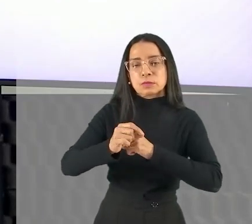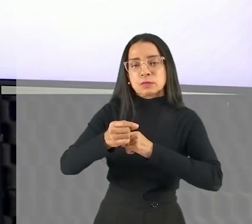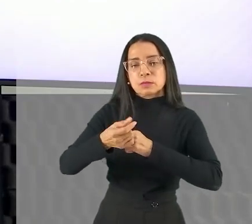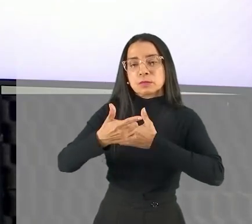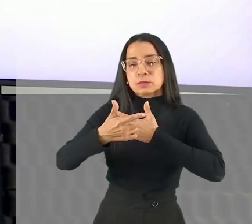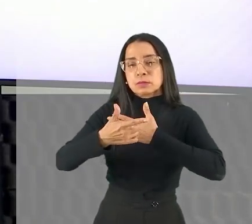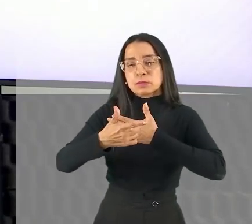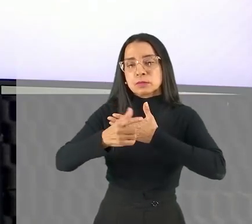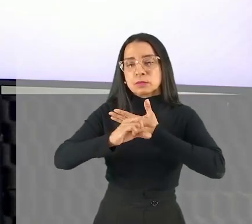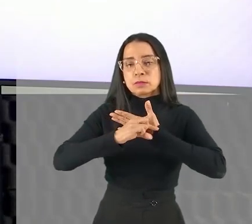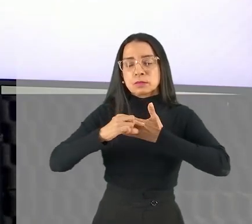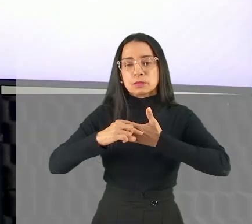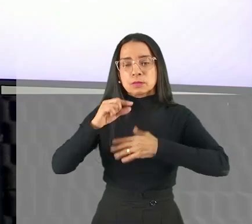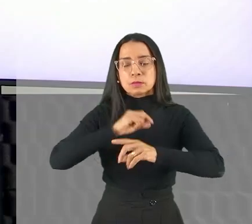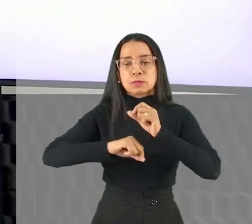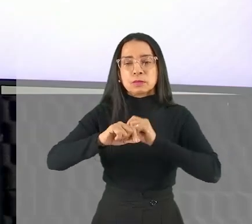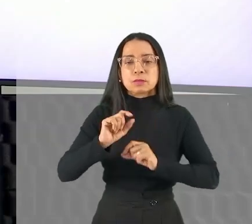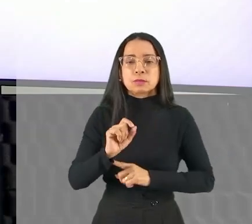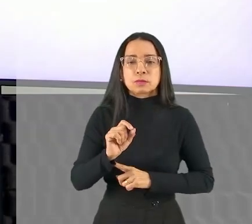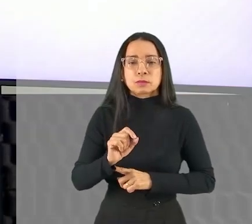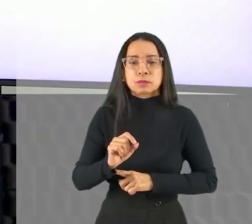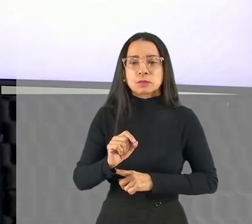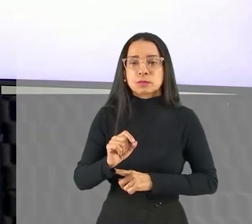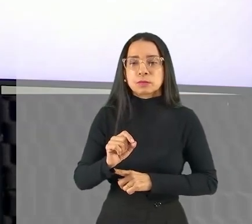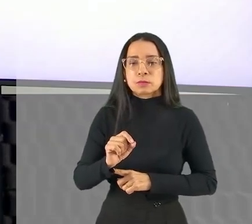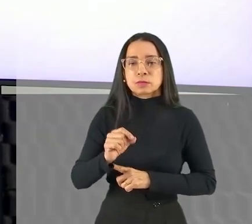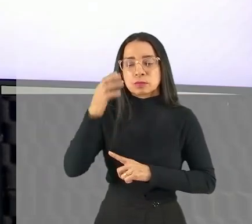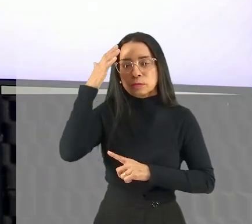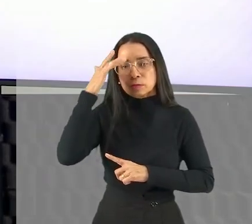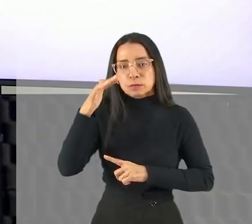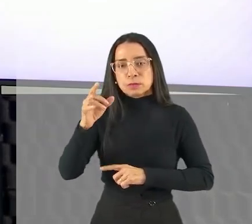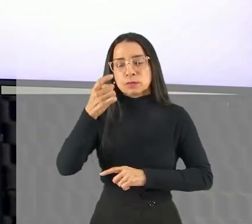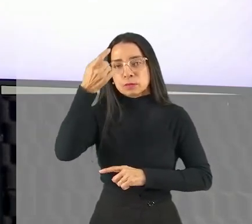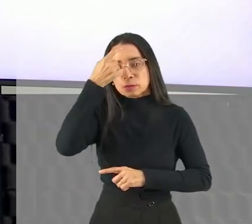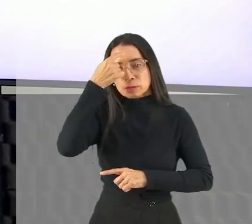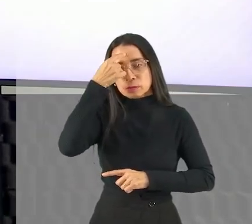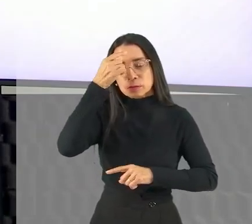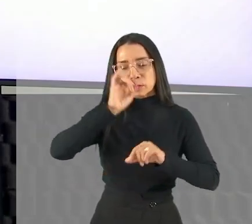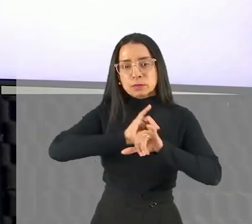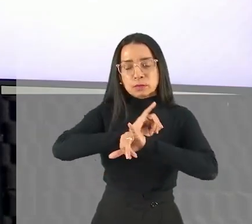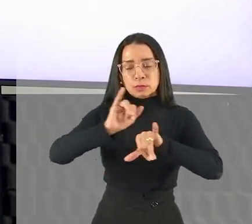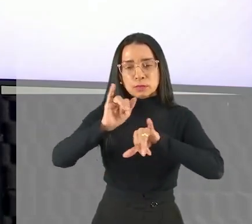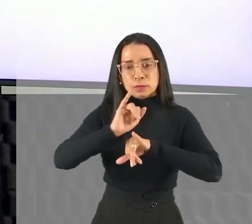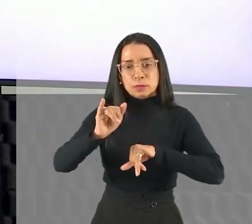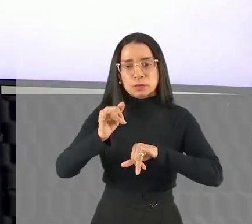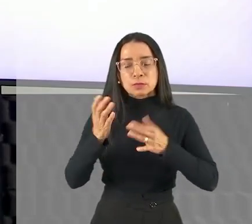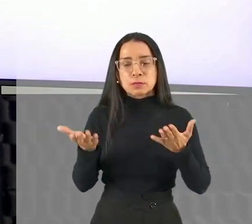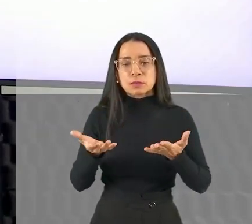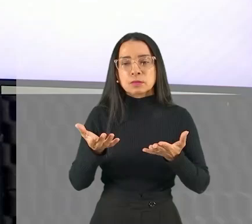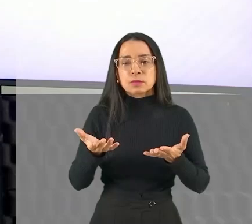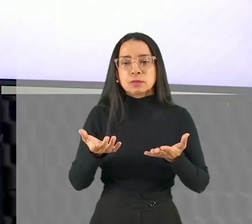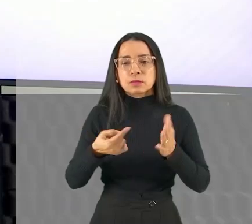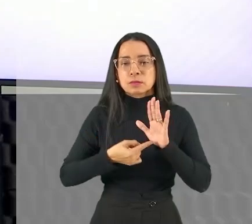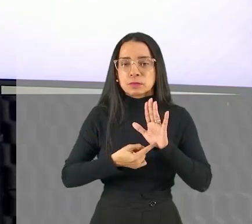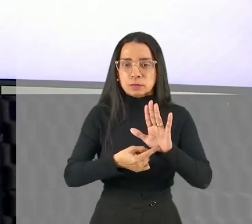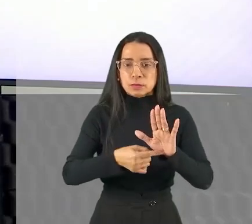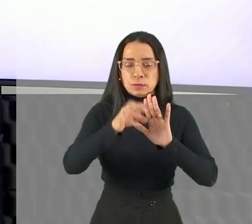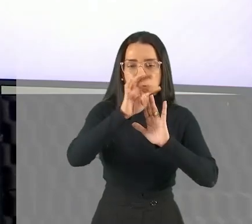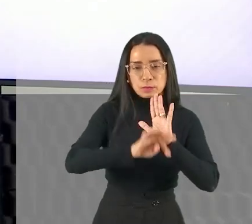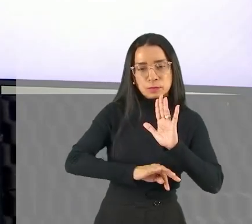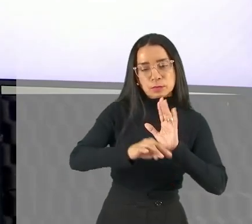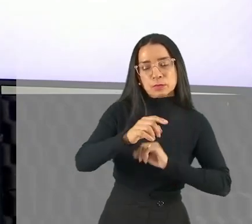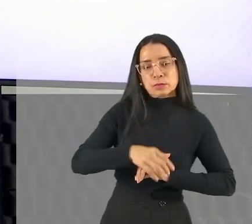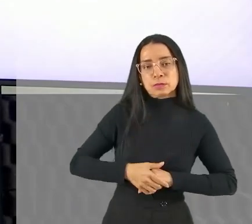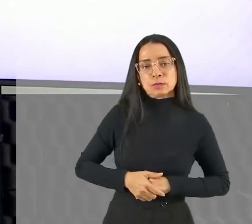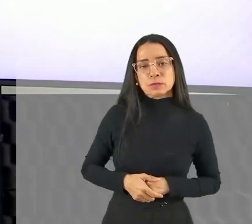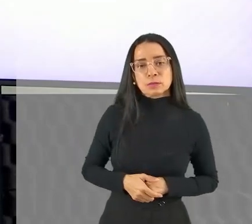pelo autor, né, essa estratégia argumentativa, vai refletir na ideia, na informação que está querendo ser retratada no texto. Então,